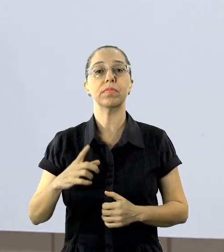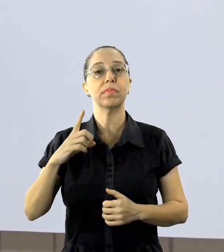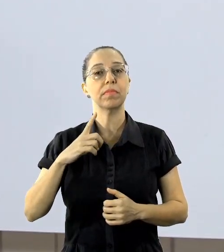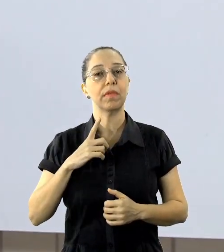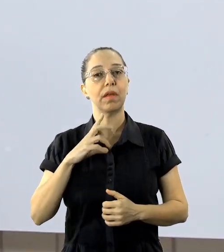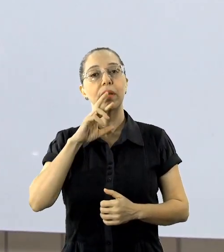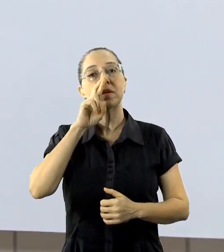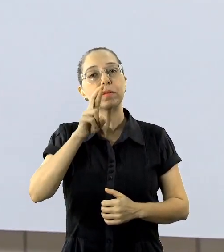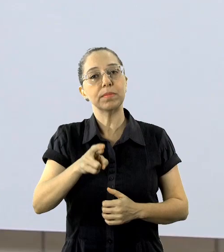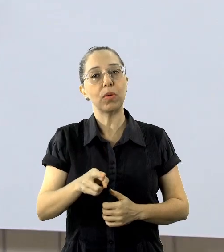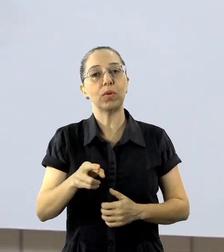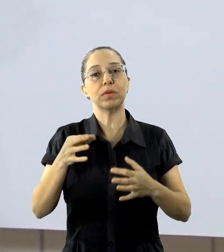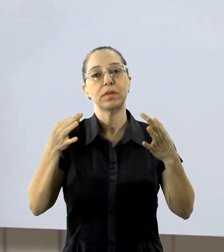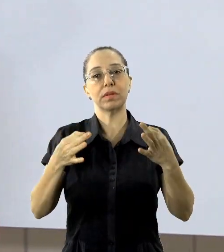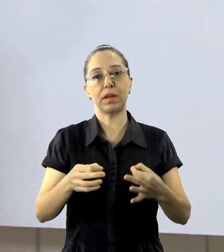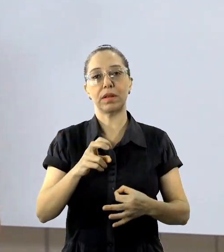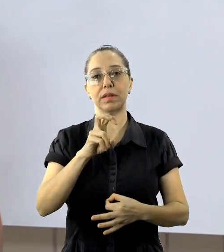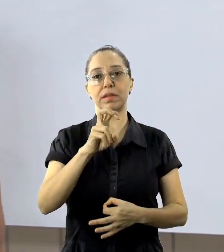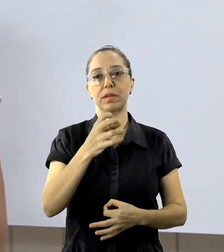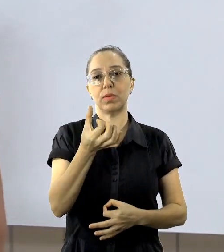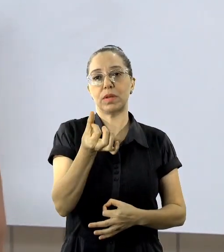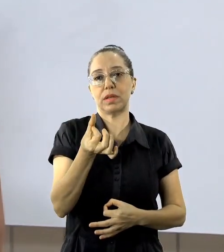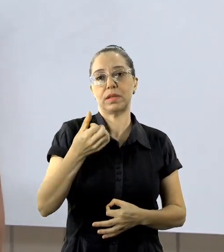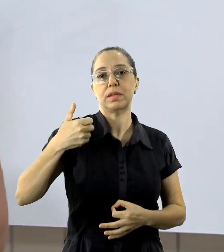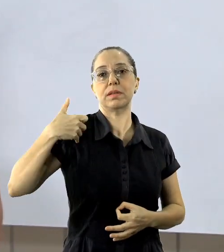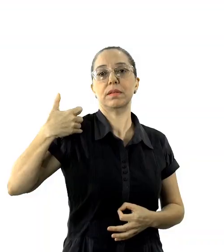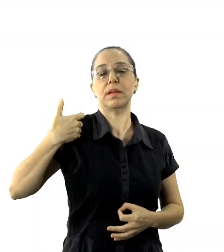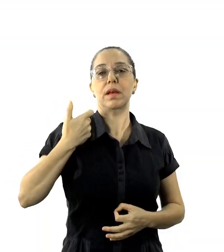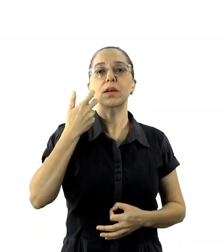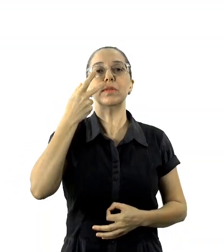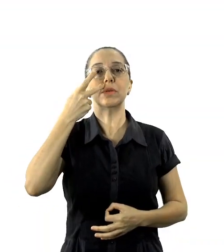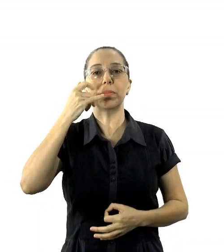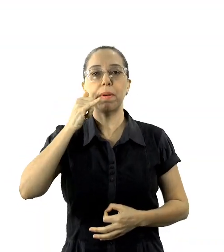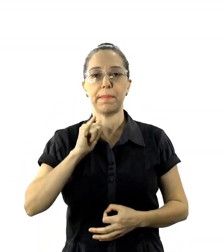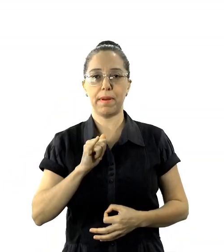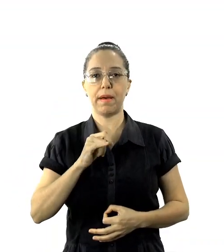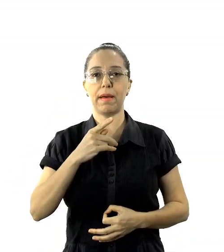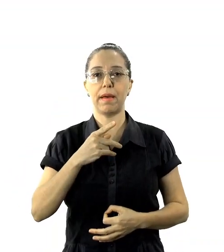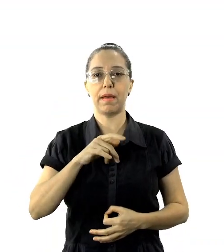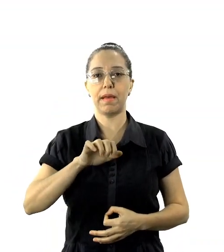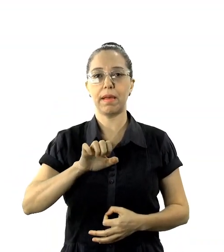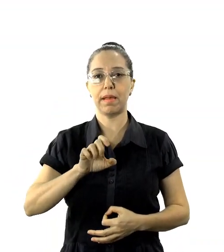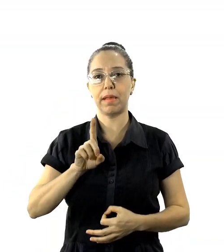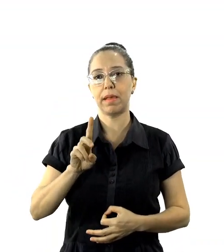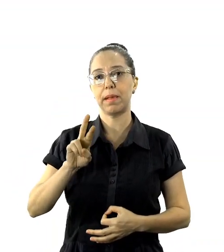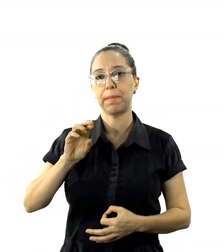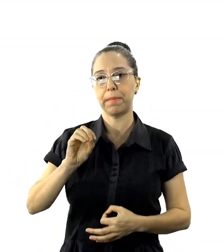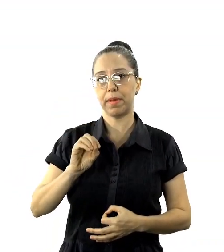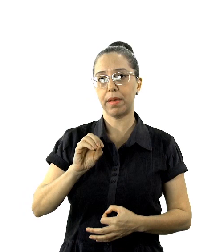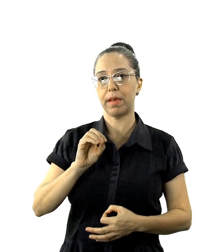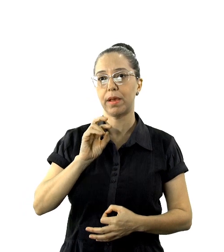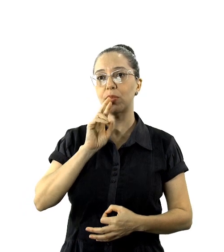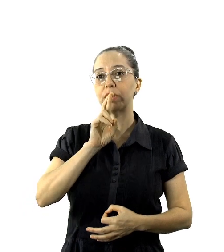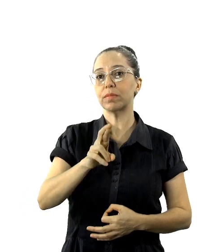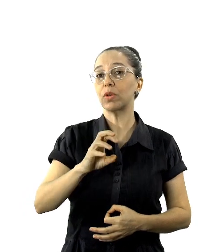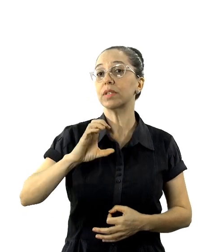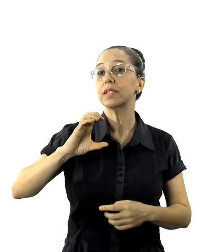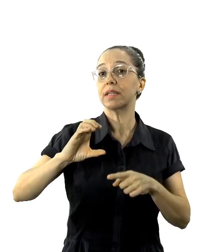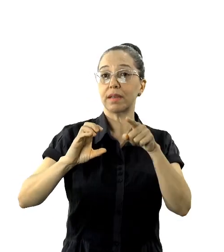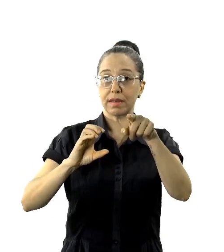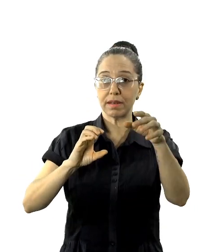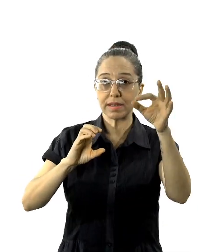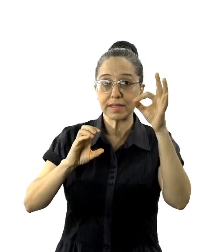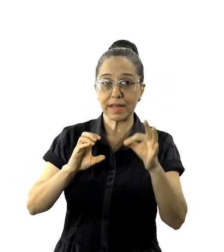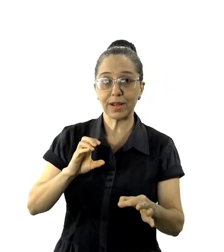idade do pai de Pedro, 56 anos. Letra C. E aí, você acertou?